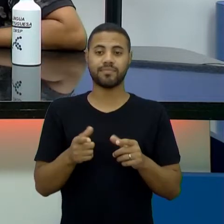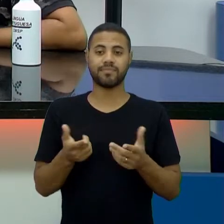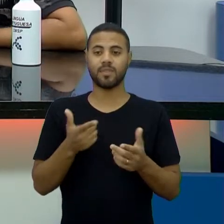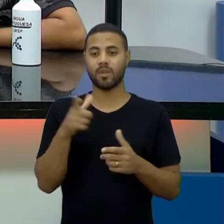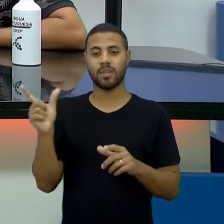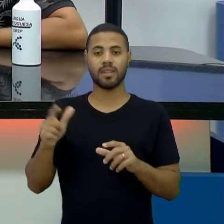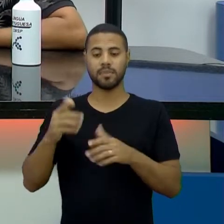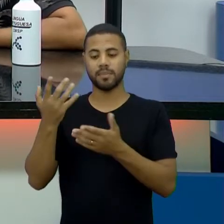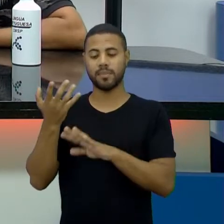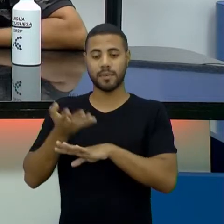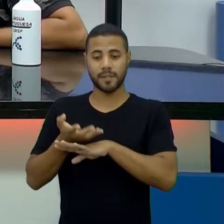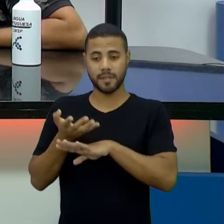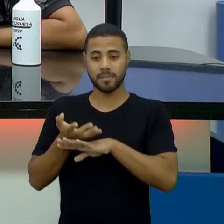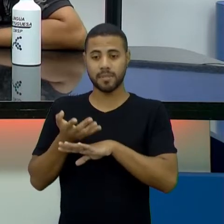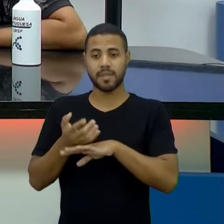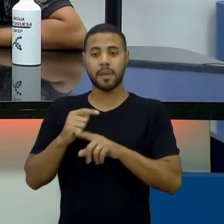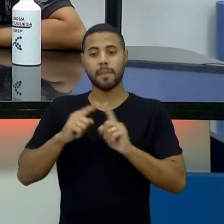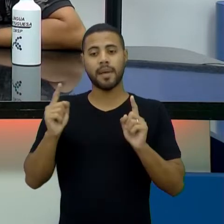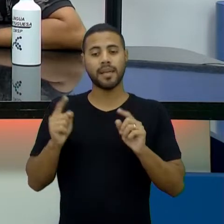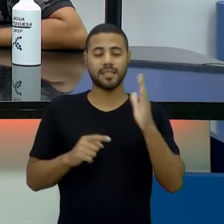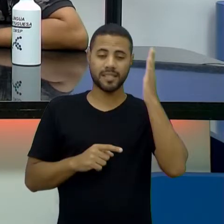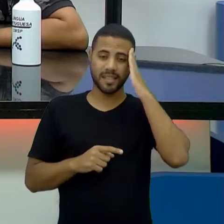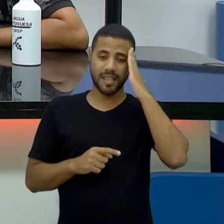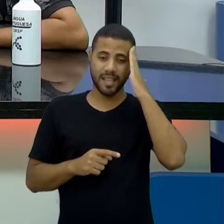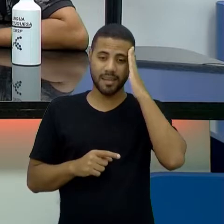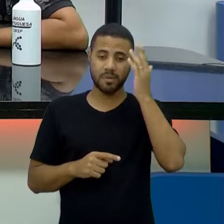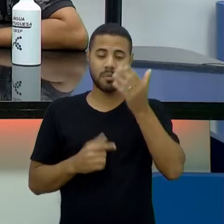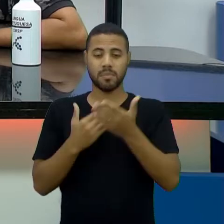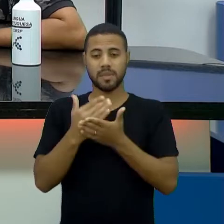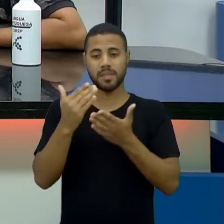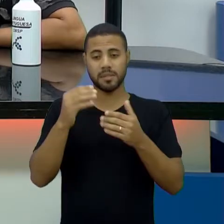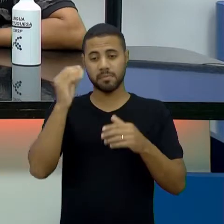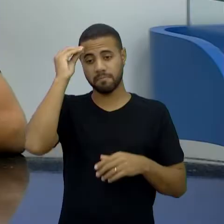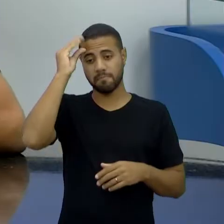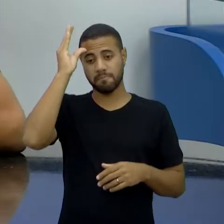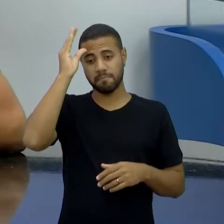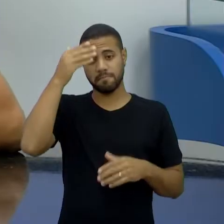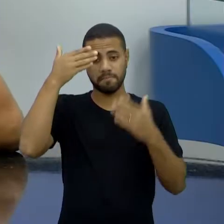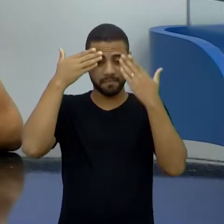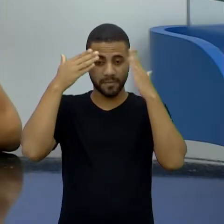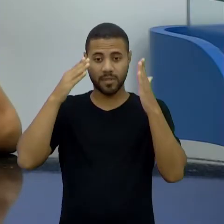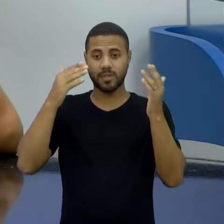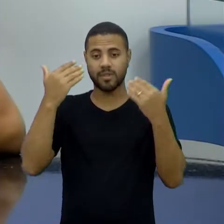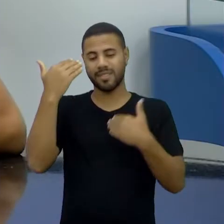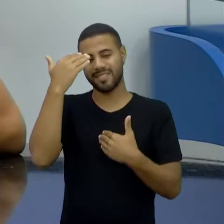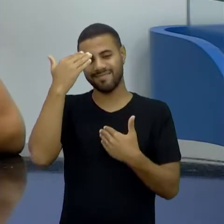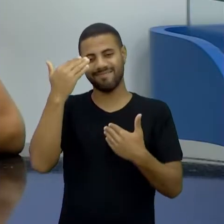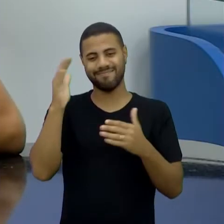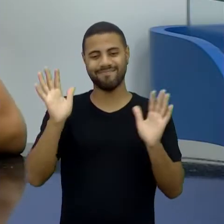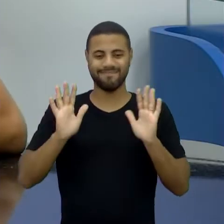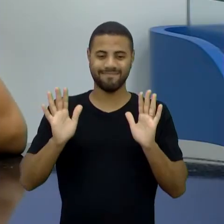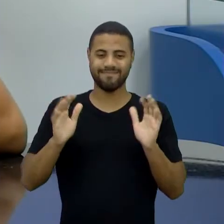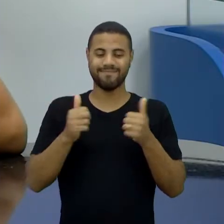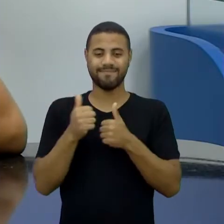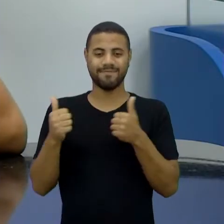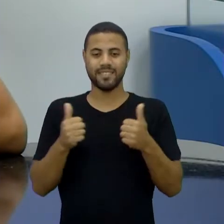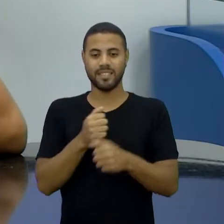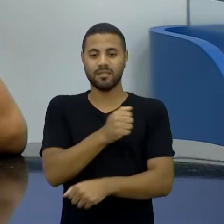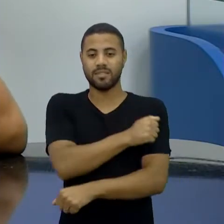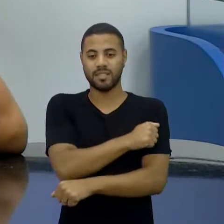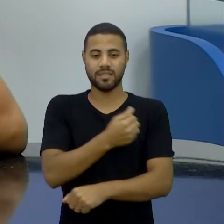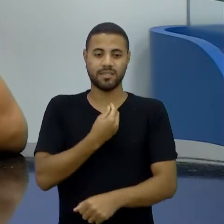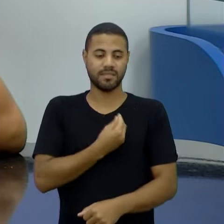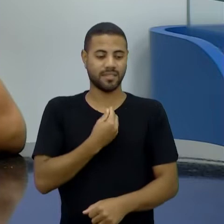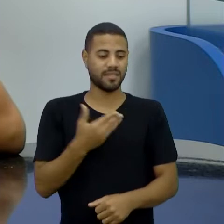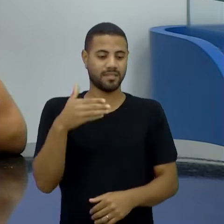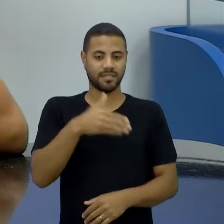que eles acabam começando a se ligar, não é, professor Mauro? Sim. Olá a todos os estudantes, que prazer estar aqui de novo na sua aula,